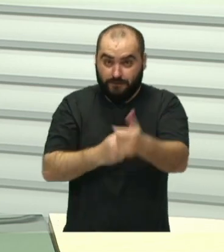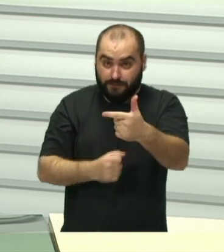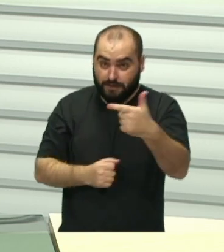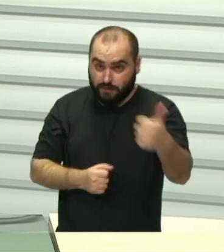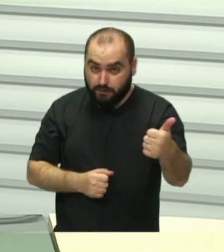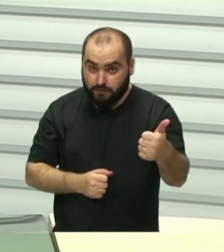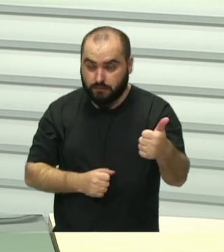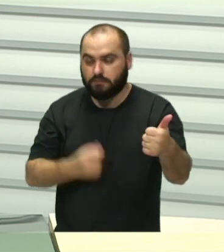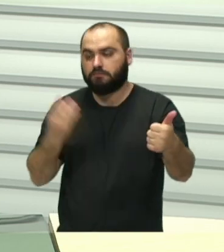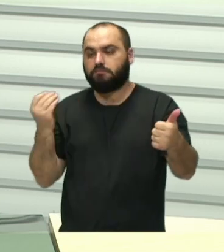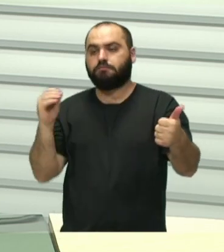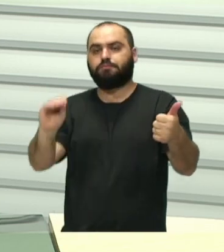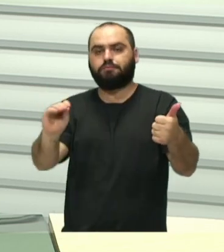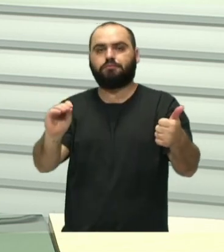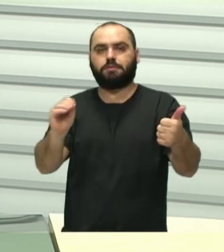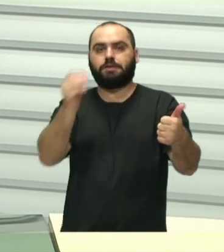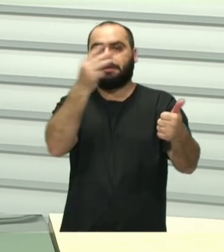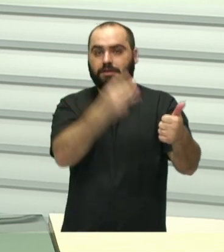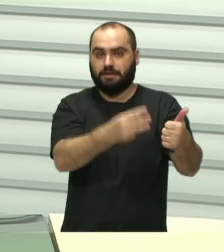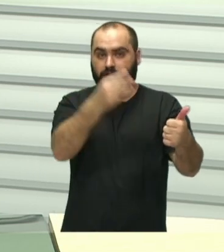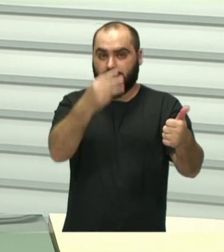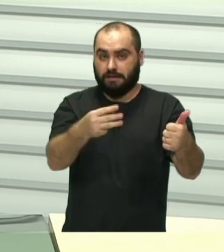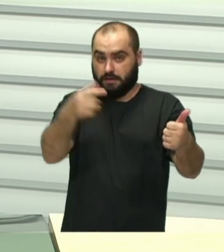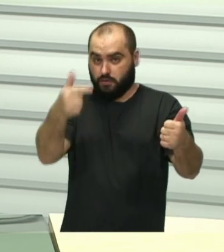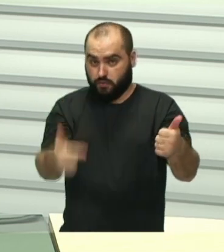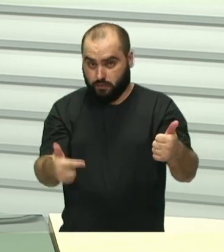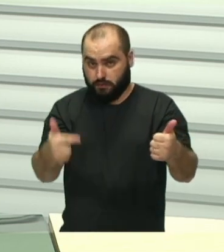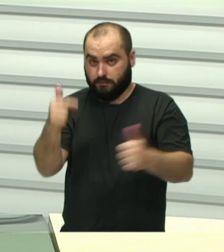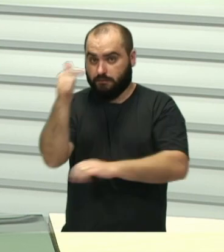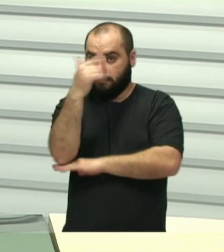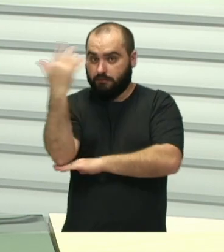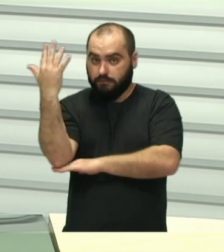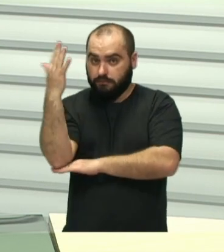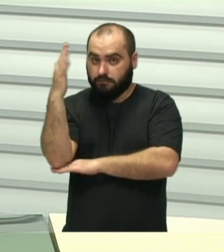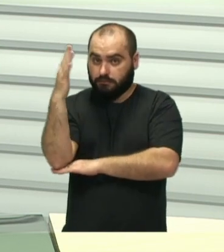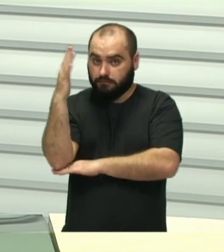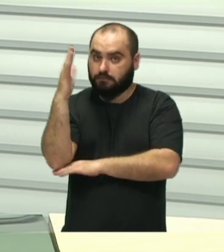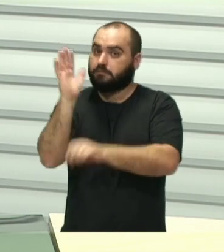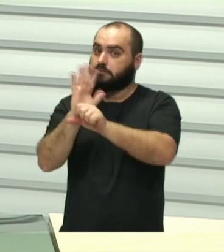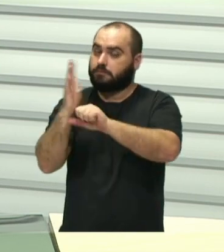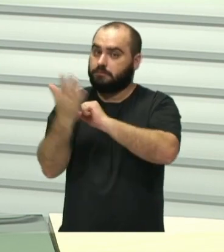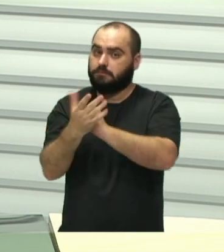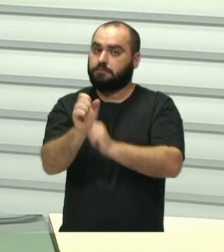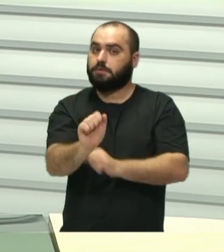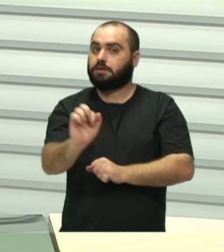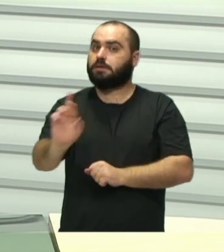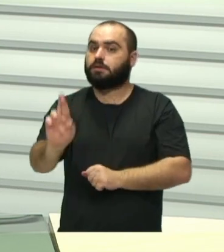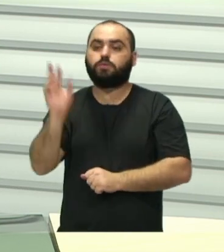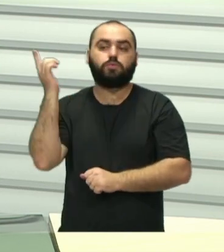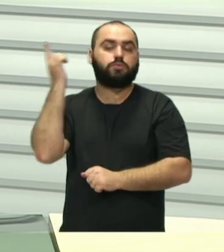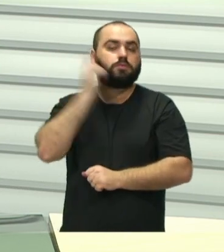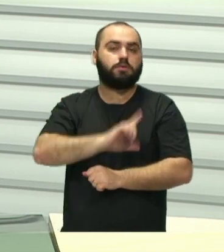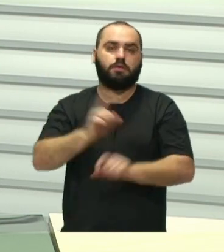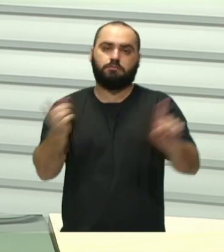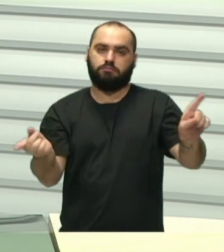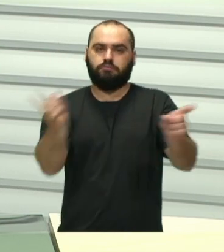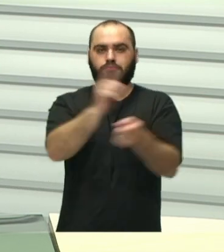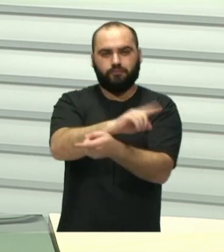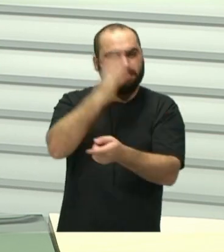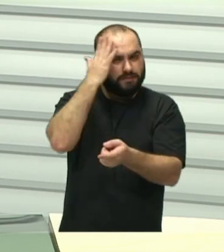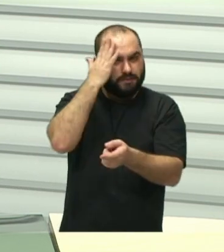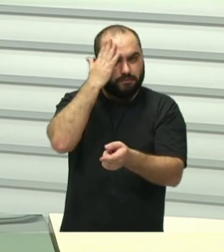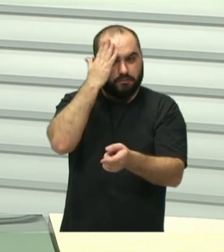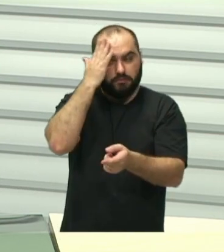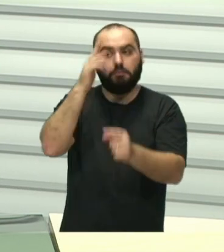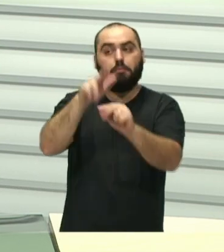nós temos a compensação com plantio de 332 árvores no bairro Santa Regina é para poder fazer essa compensação Então essas ações